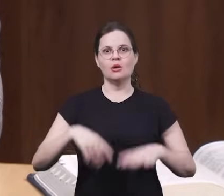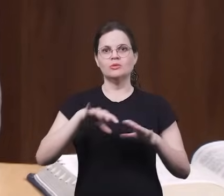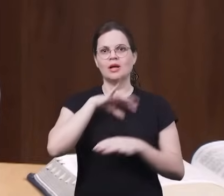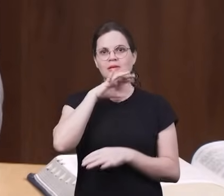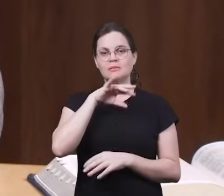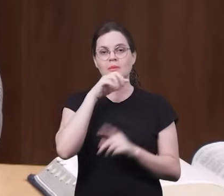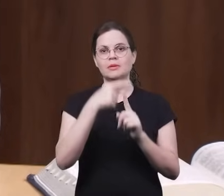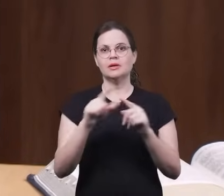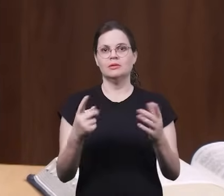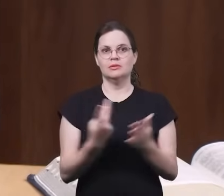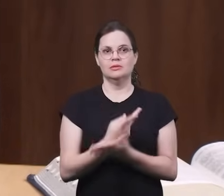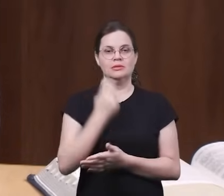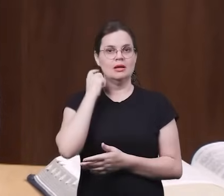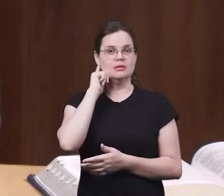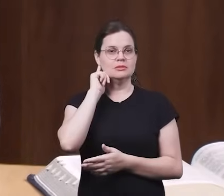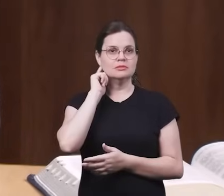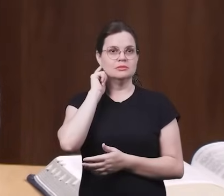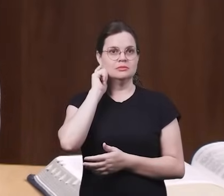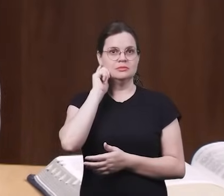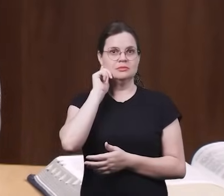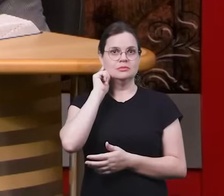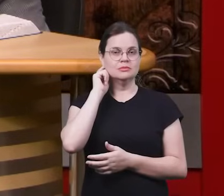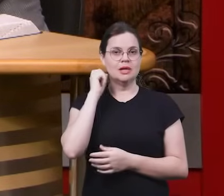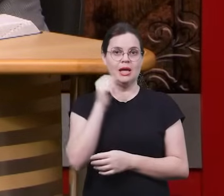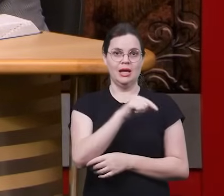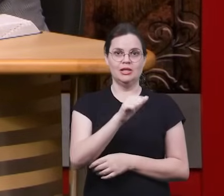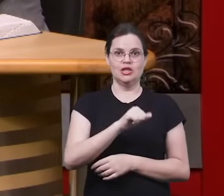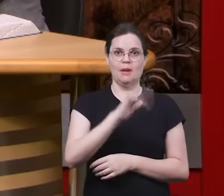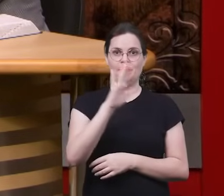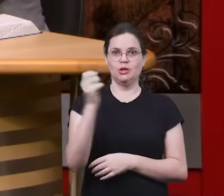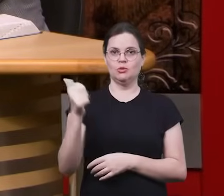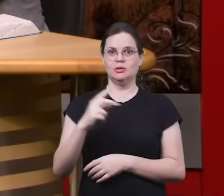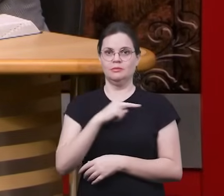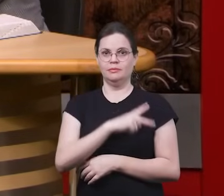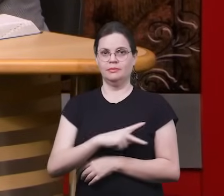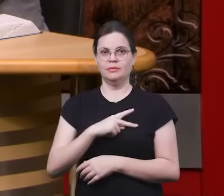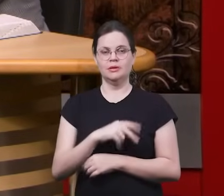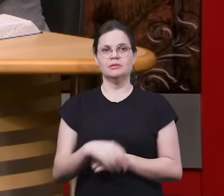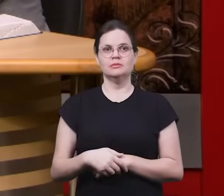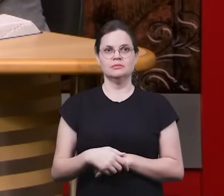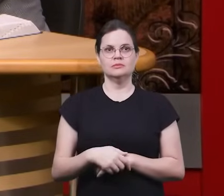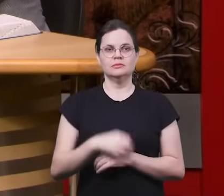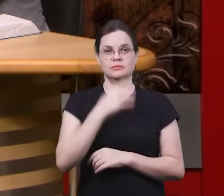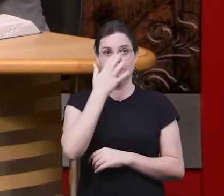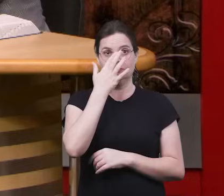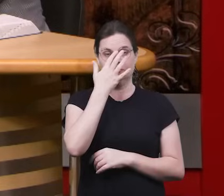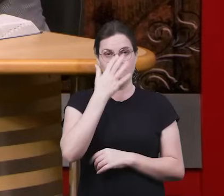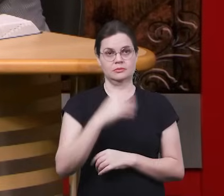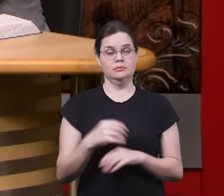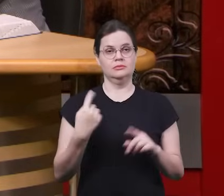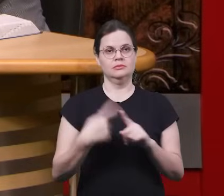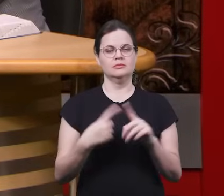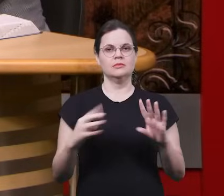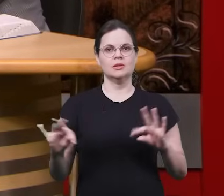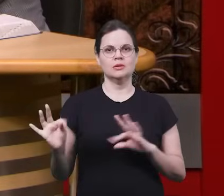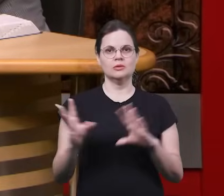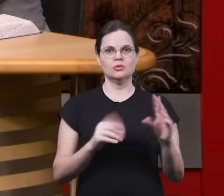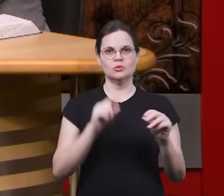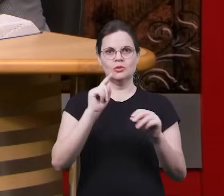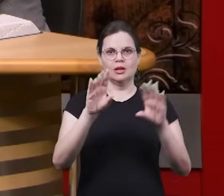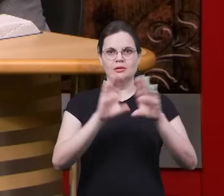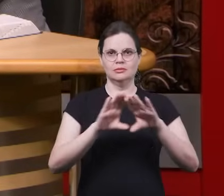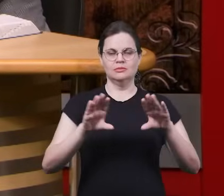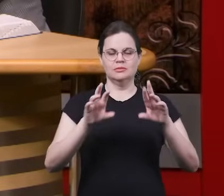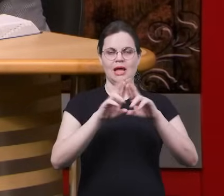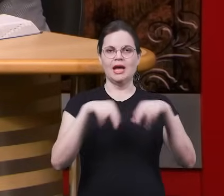mais condição. Tanto que quando é... Acho que Paulo, pô. Ele se deixou demonstrar quando é definido pelo Espírito, né? tudo que foi